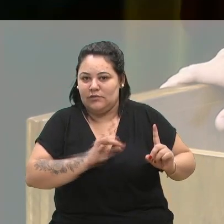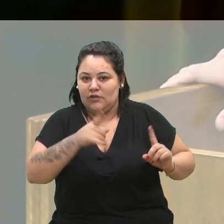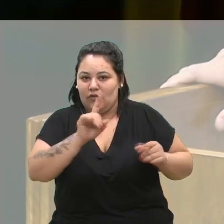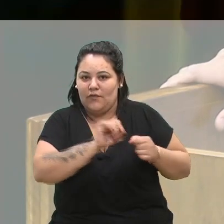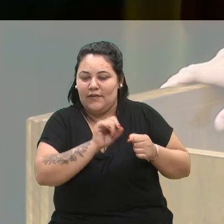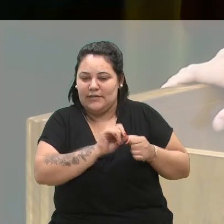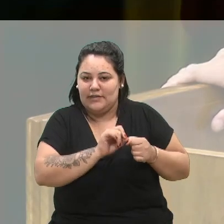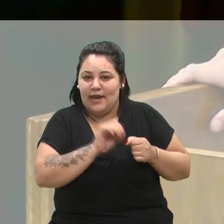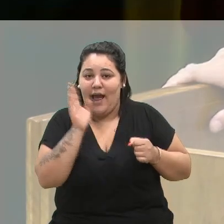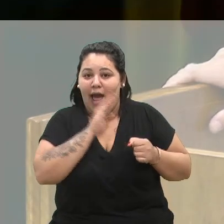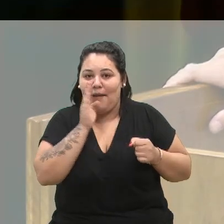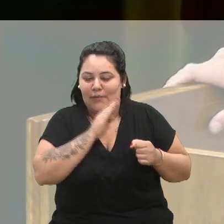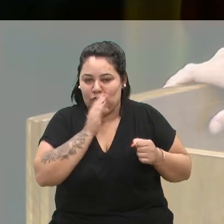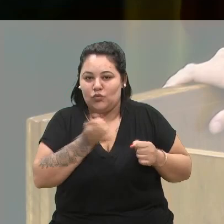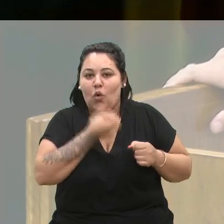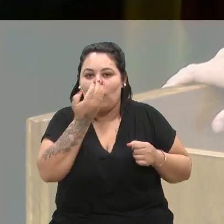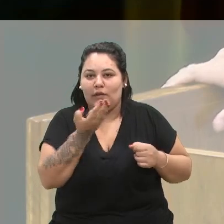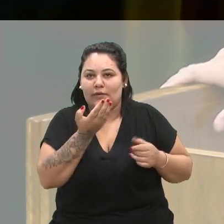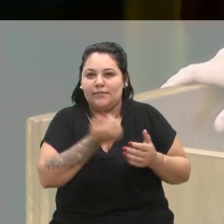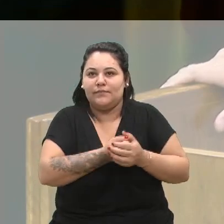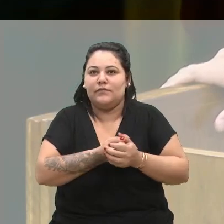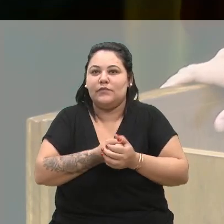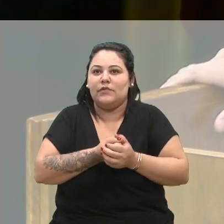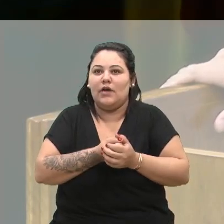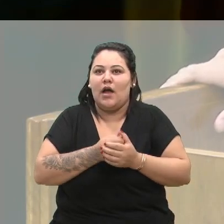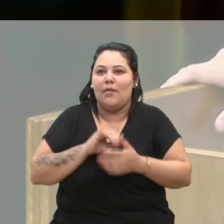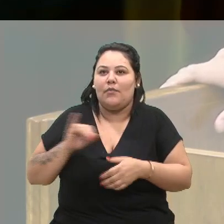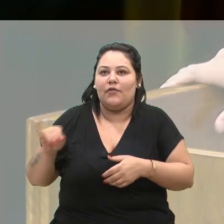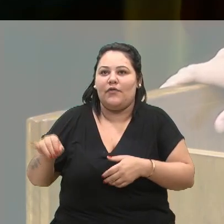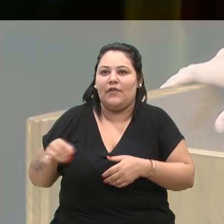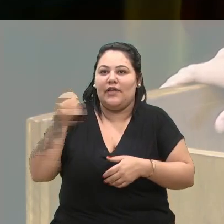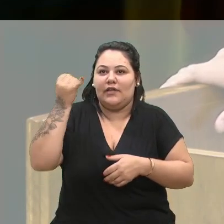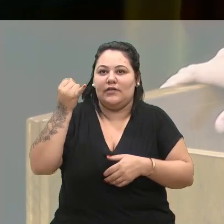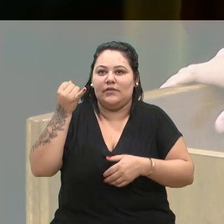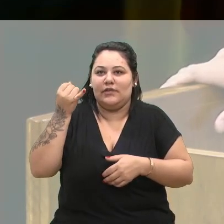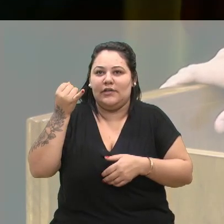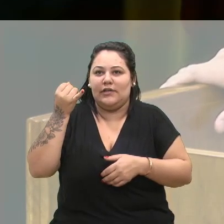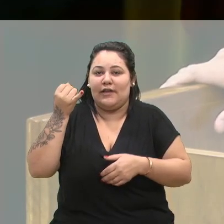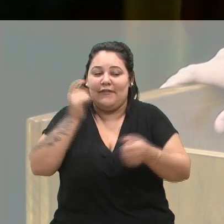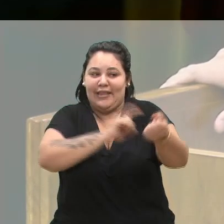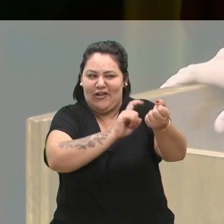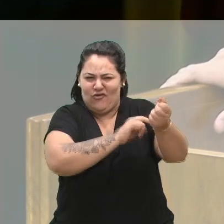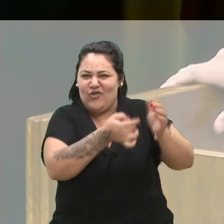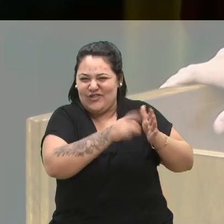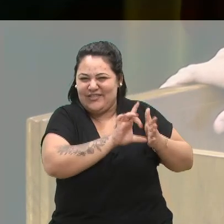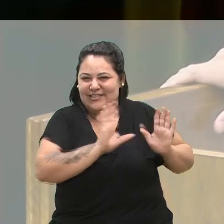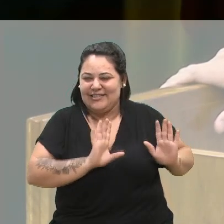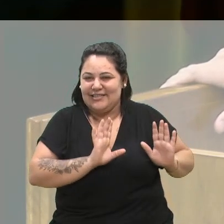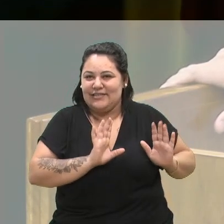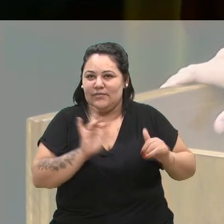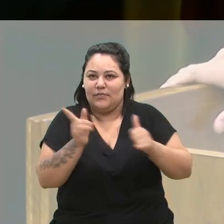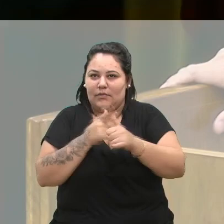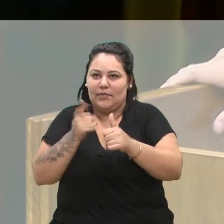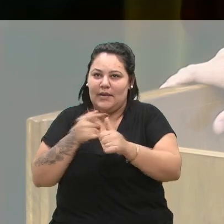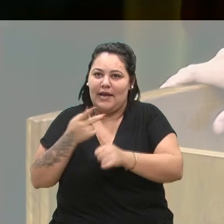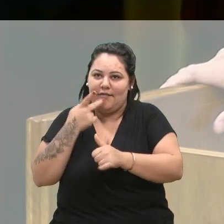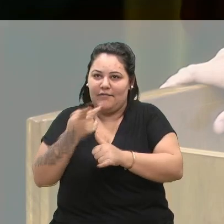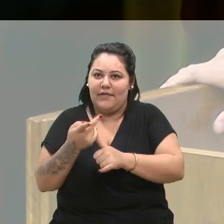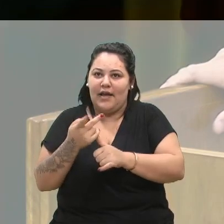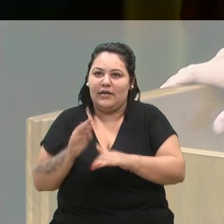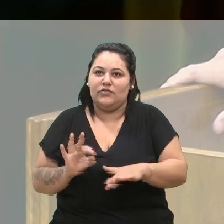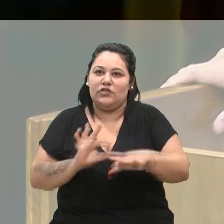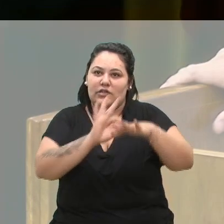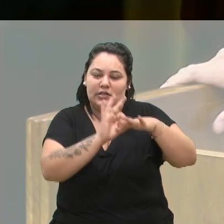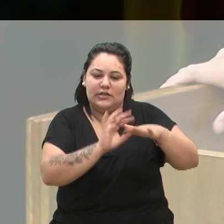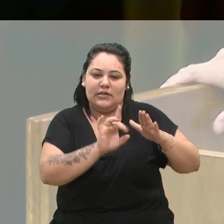relato, aproveitando que a adrenalina baixou e agora estou mais tranquilo. Nessa minha primeira manifestação, depois